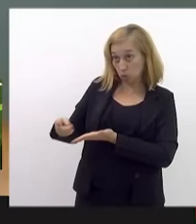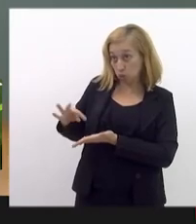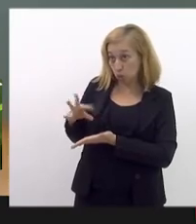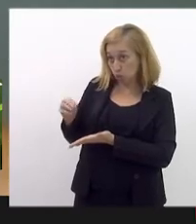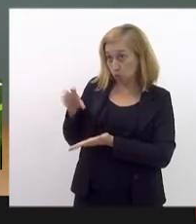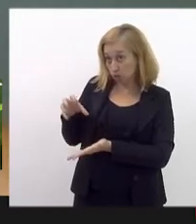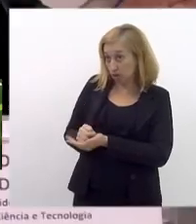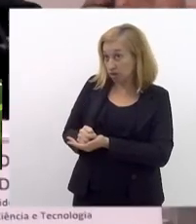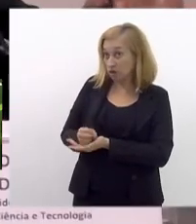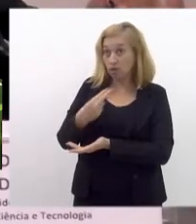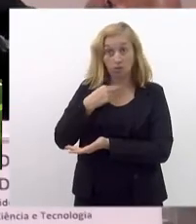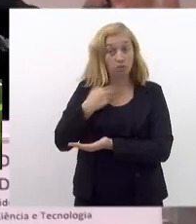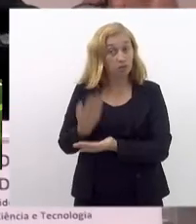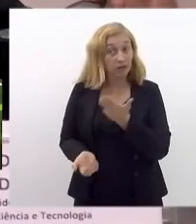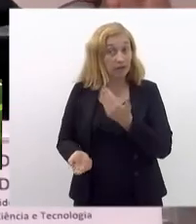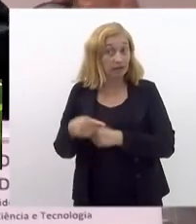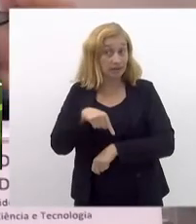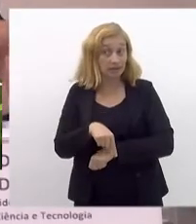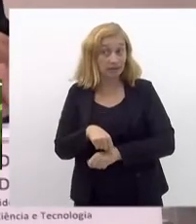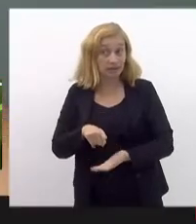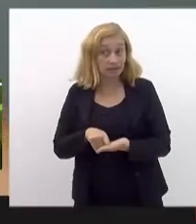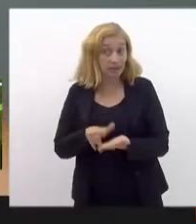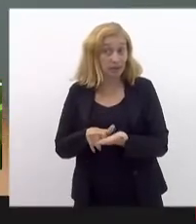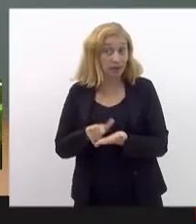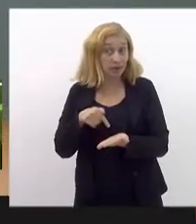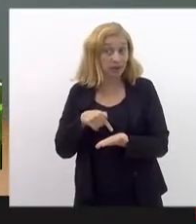aqui. Só não posso perder essa pasta.